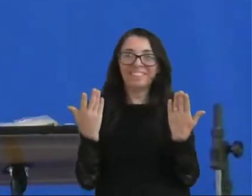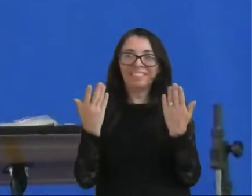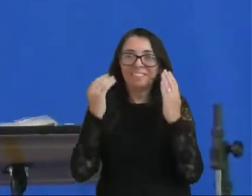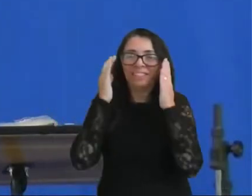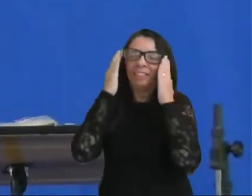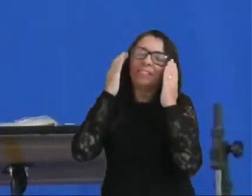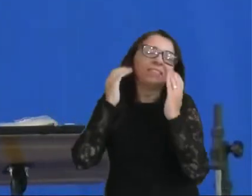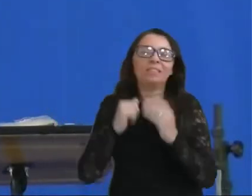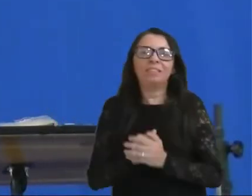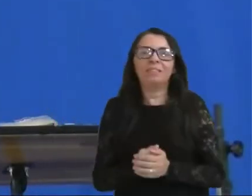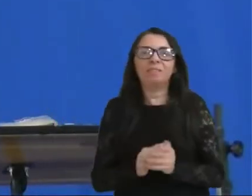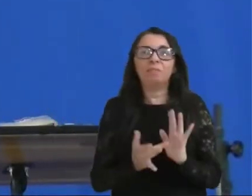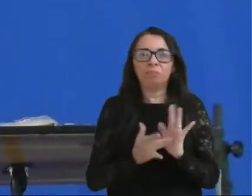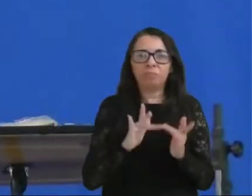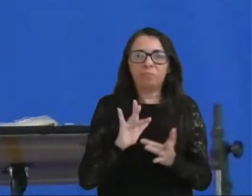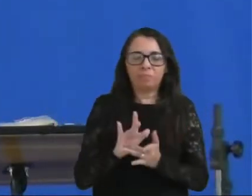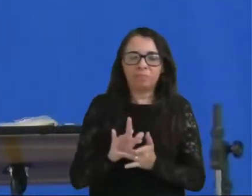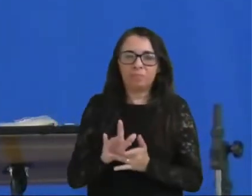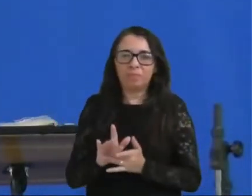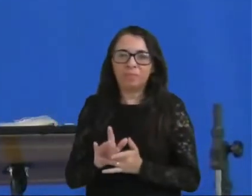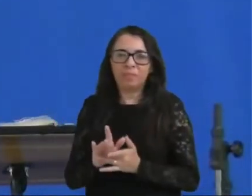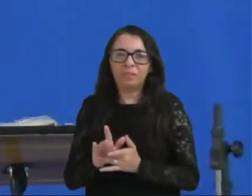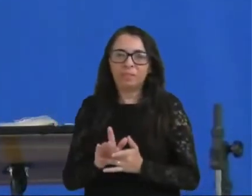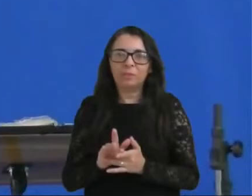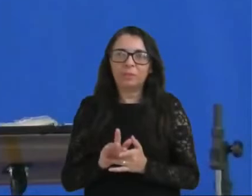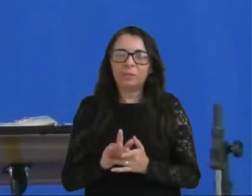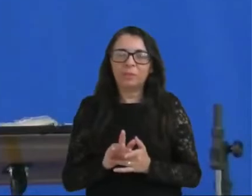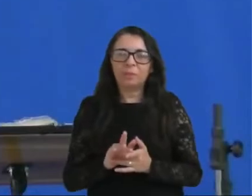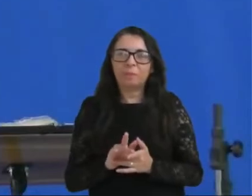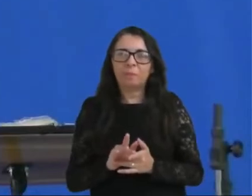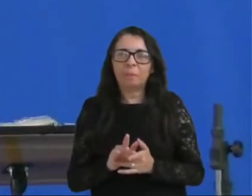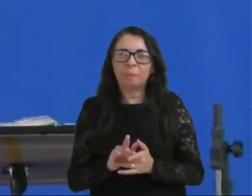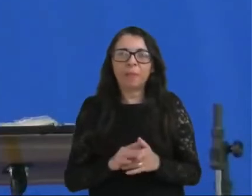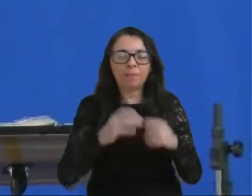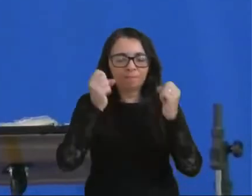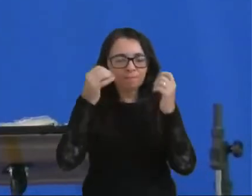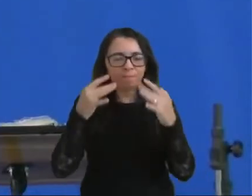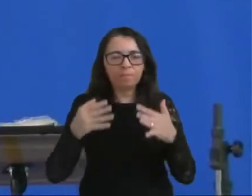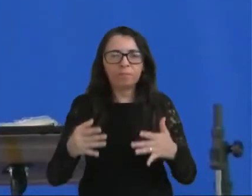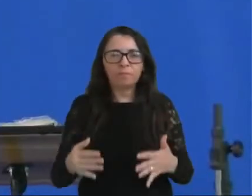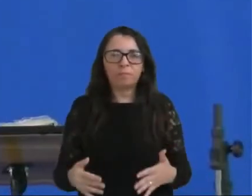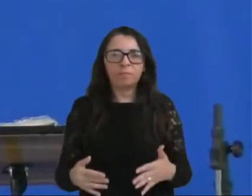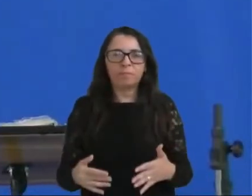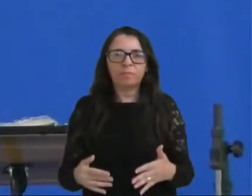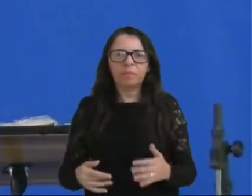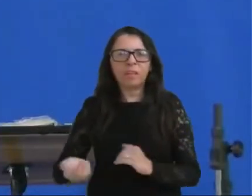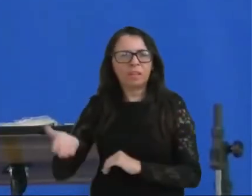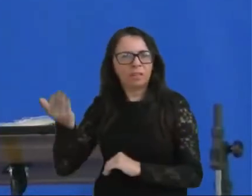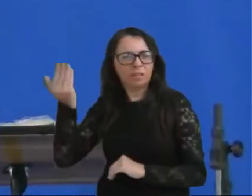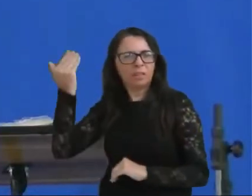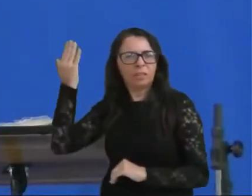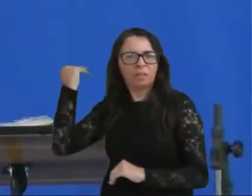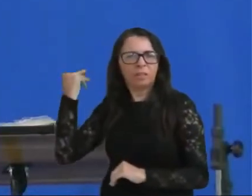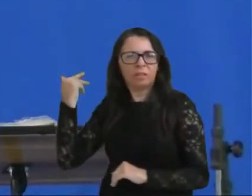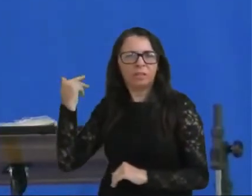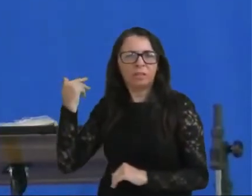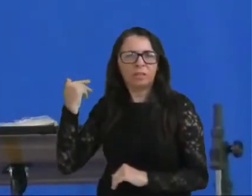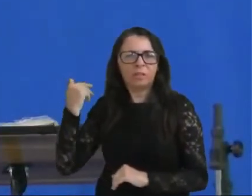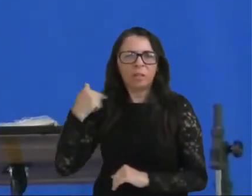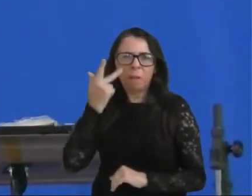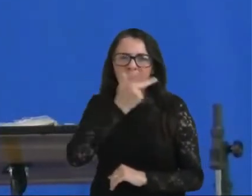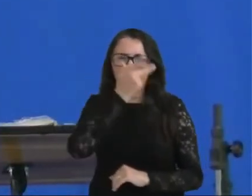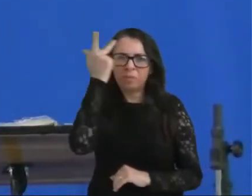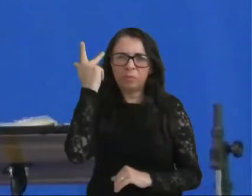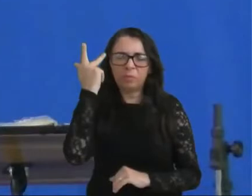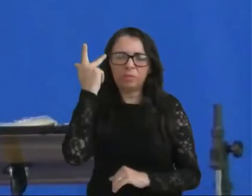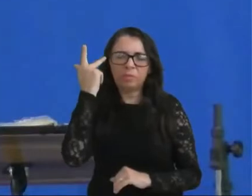Jesus pôde dizer que aquele povo era um povo totalmente envolvido na obra de